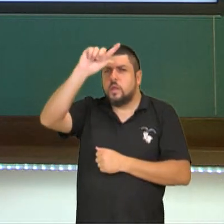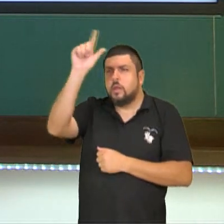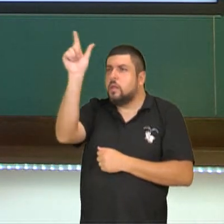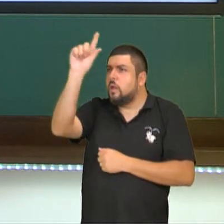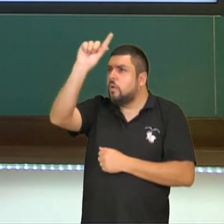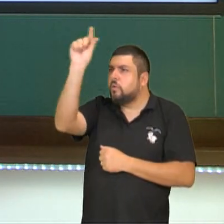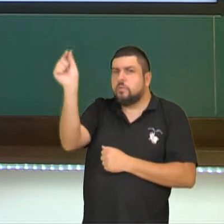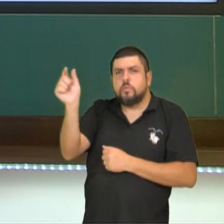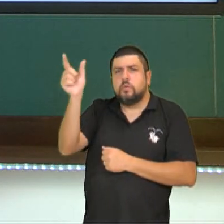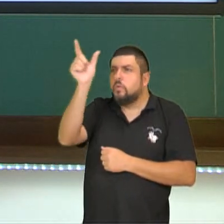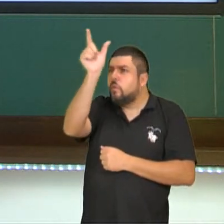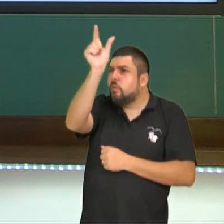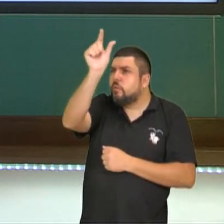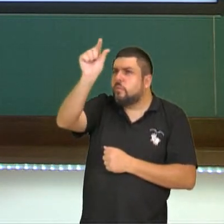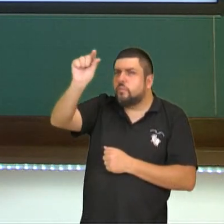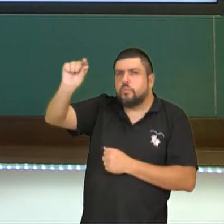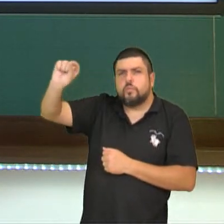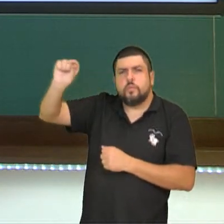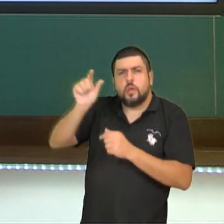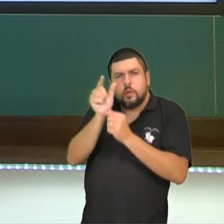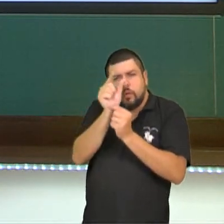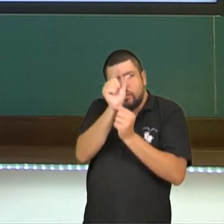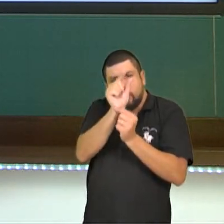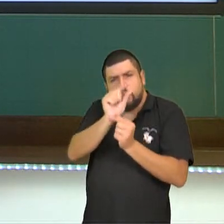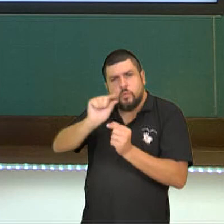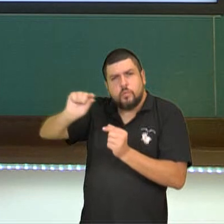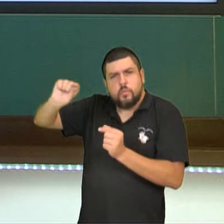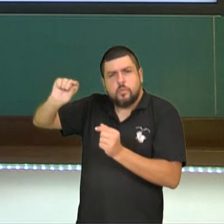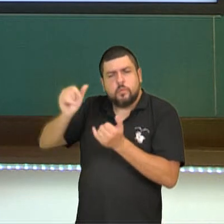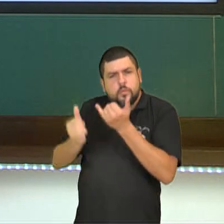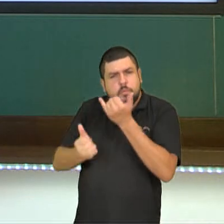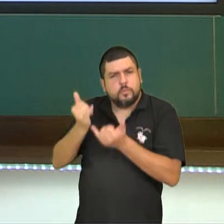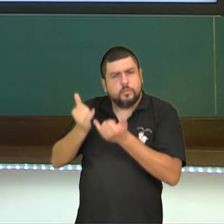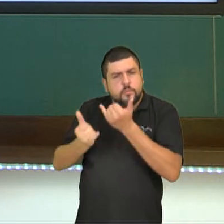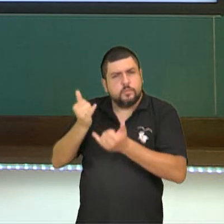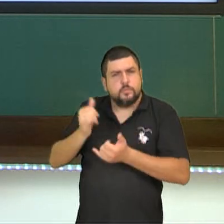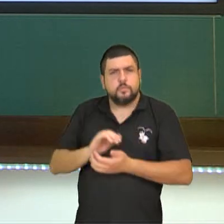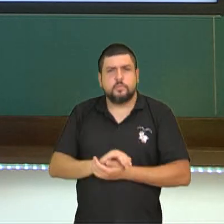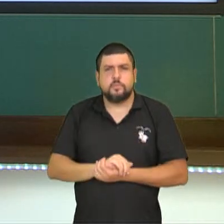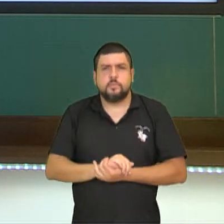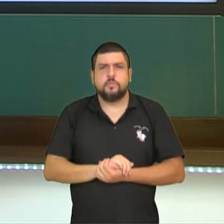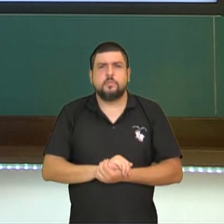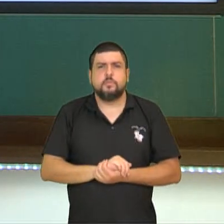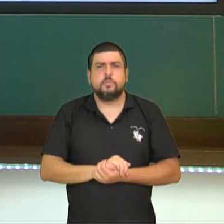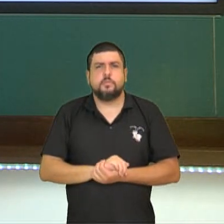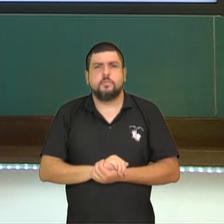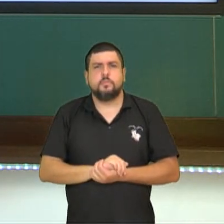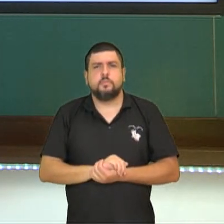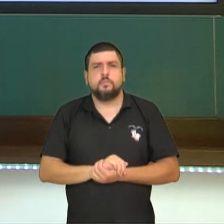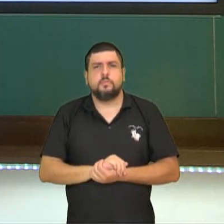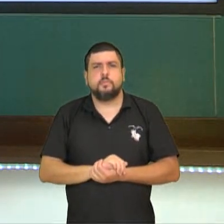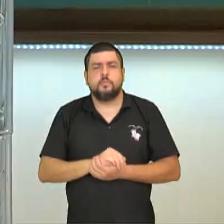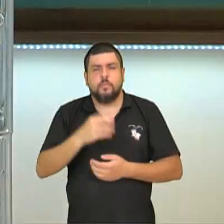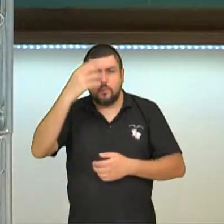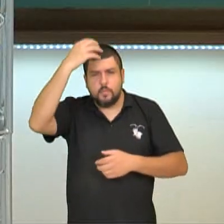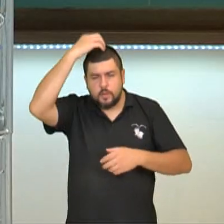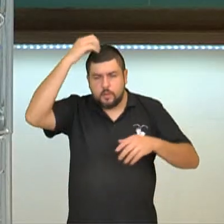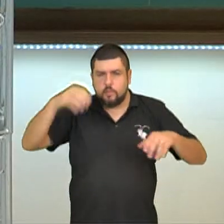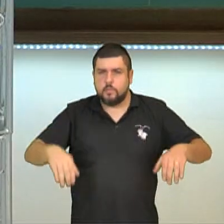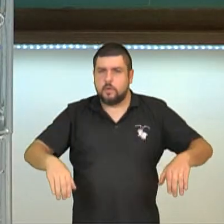então seria o Egito junto com o crescente fértil. Reino de Cuxi,